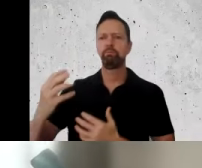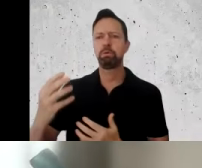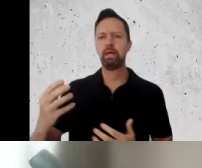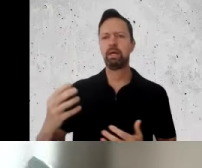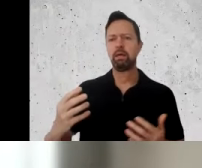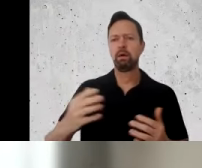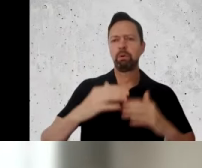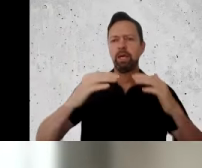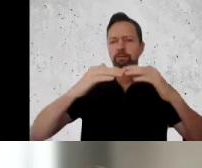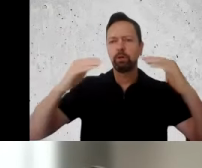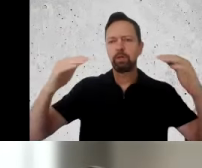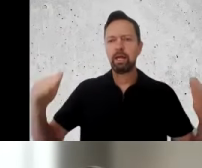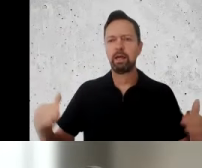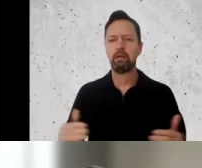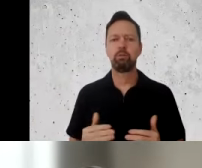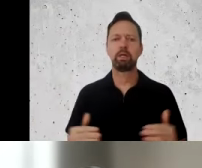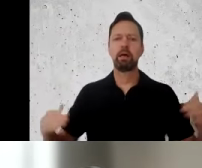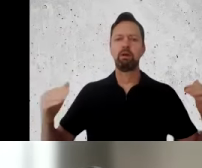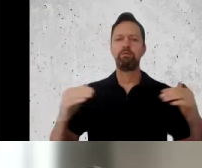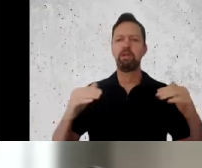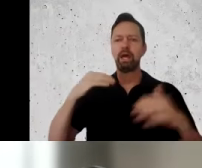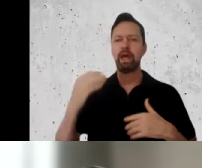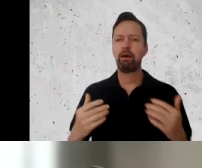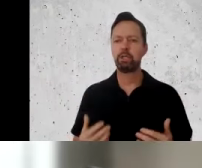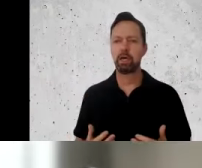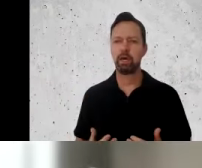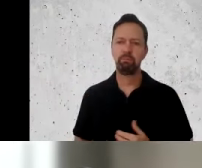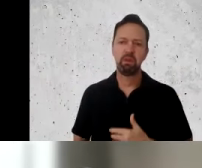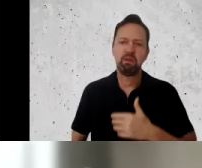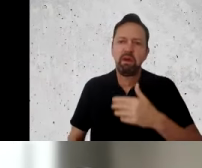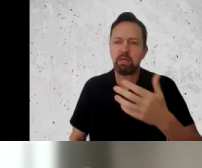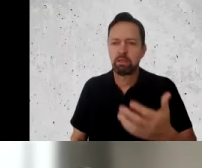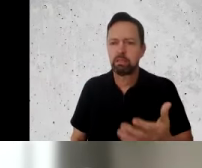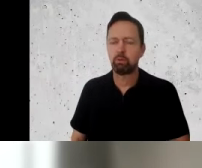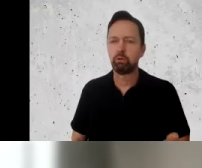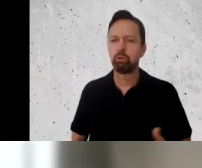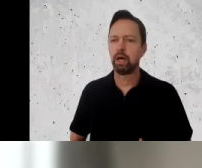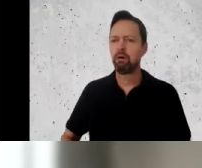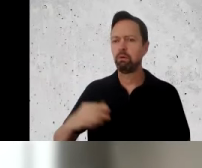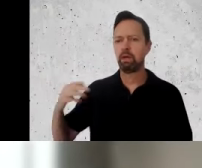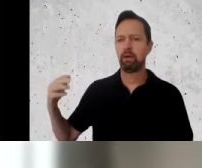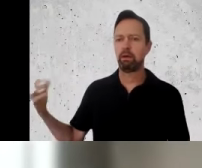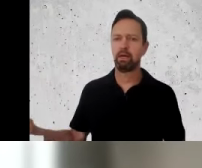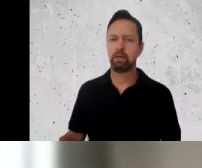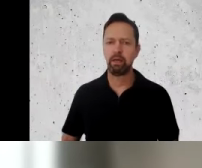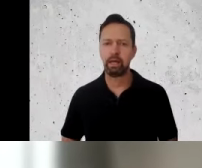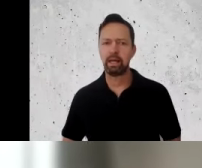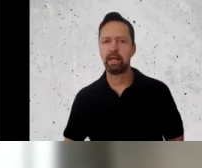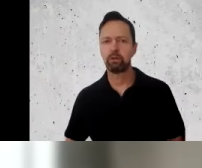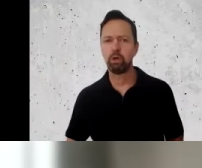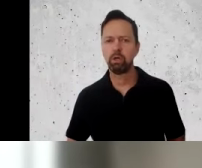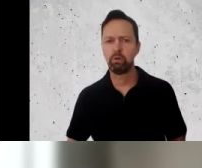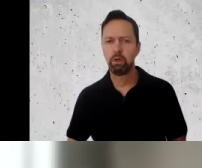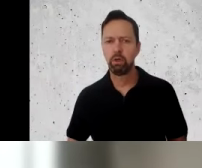ideia, por que a fronteira entre o mercado e a firma é onde é? É uma questão cultural,